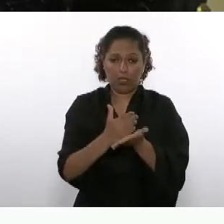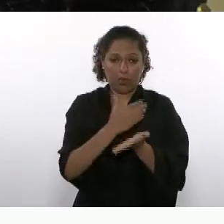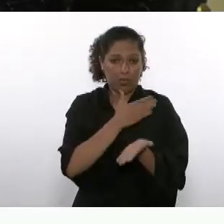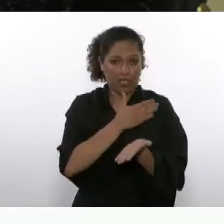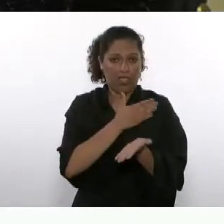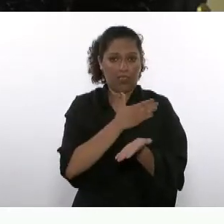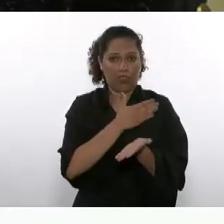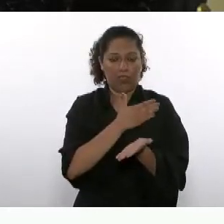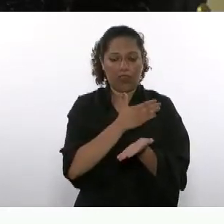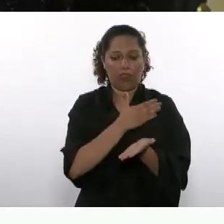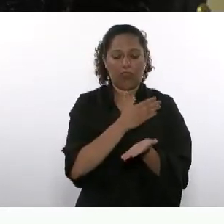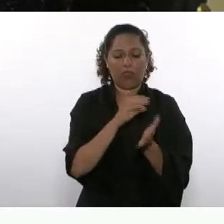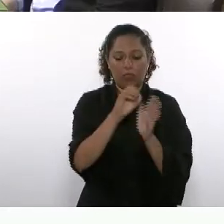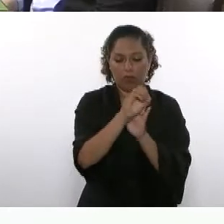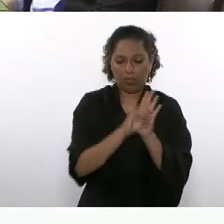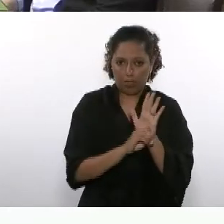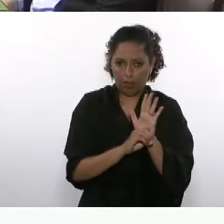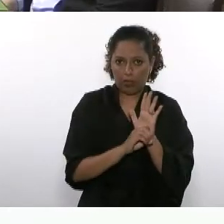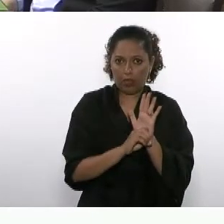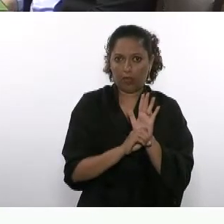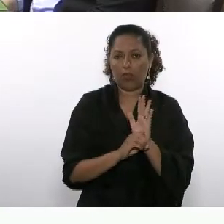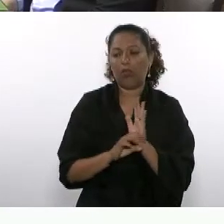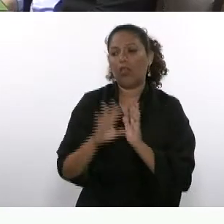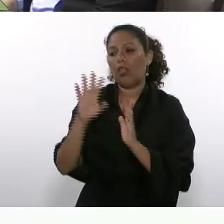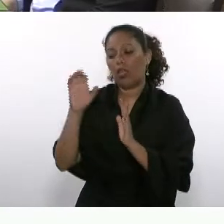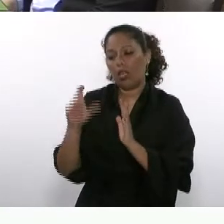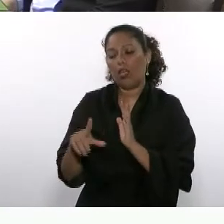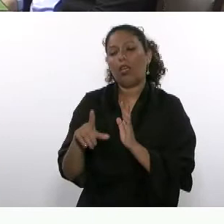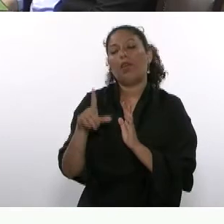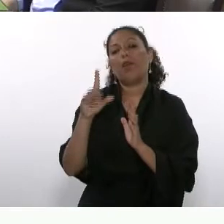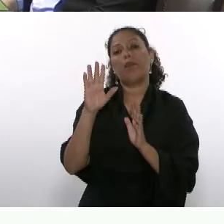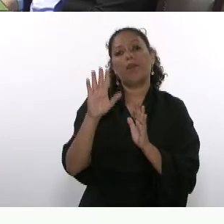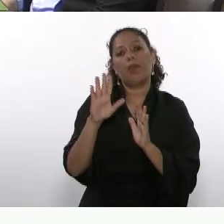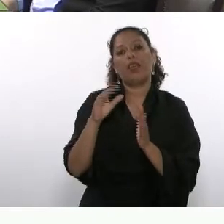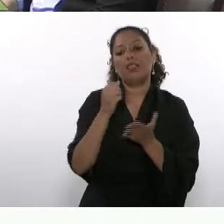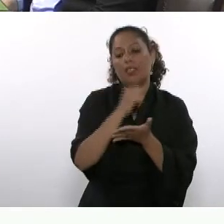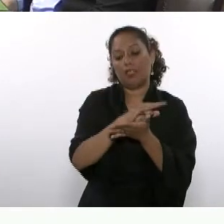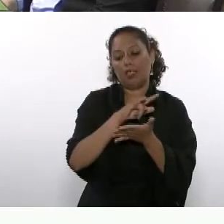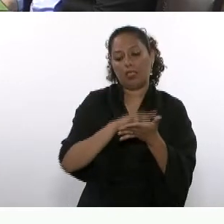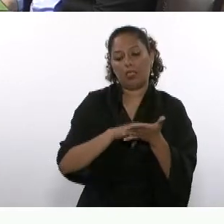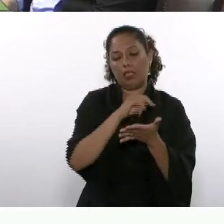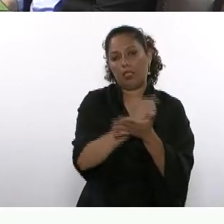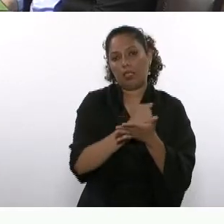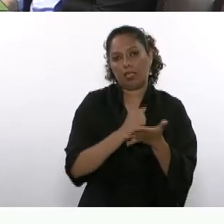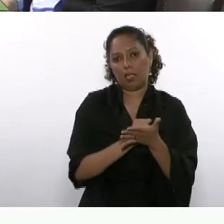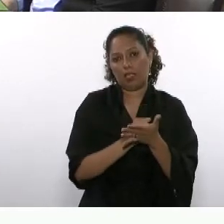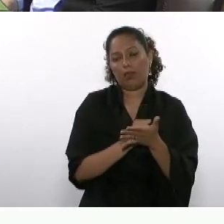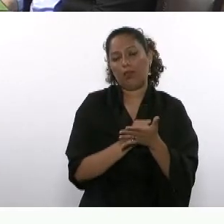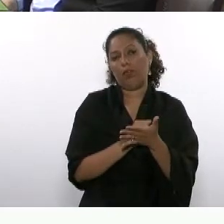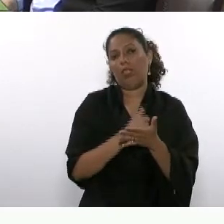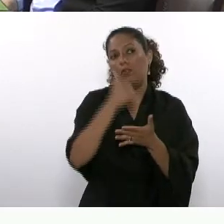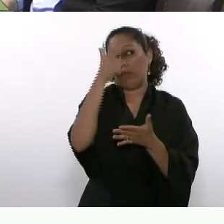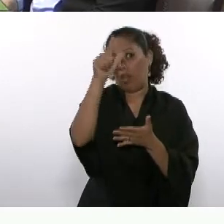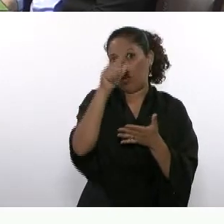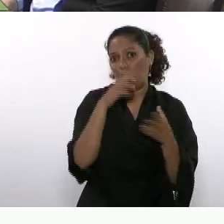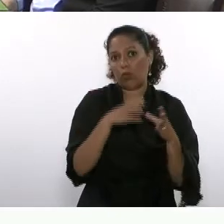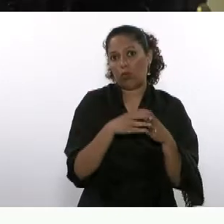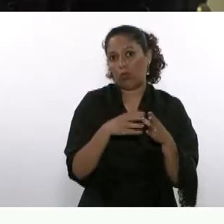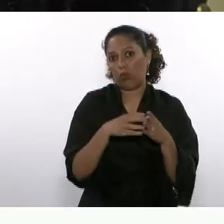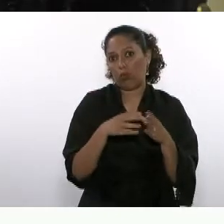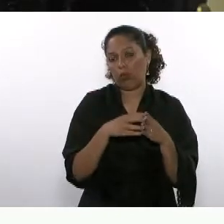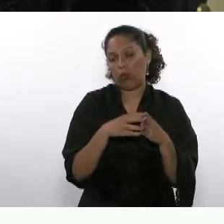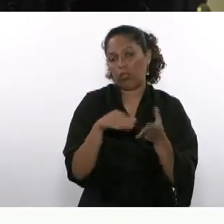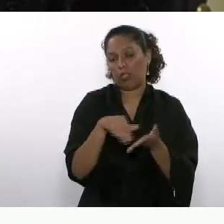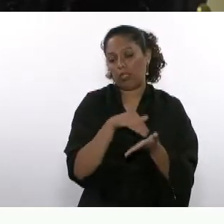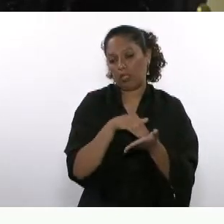foi destinado. Sim, só que ela está comprometida. Ela é carimbada. Isso. Não para o tem BID. dúvida. Mas o que eu digo é o